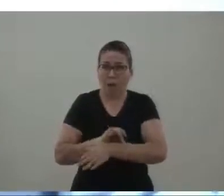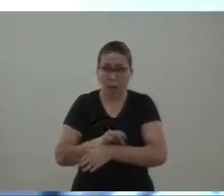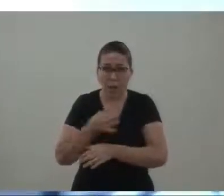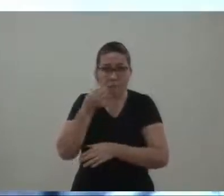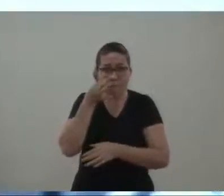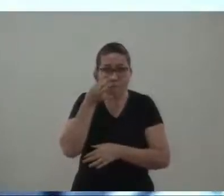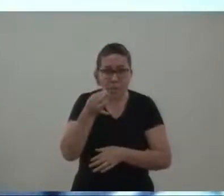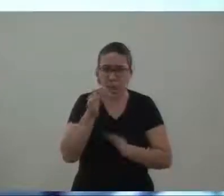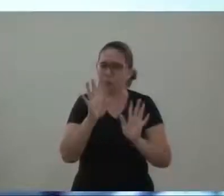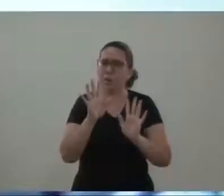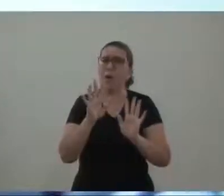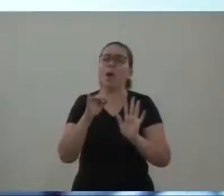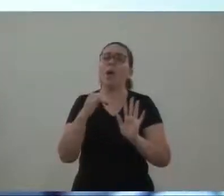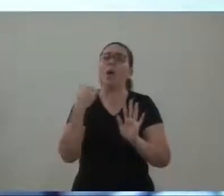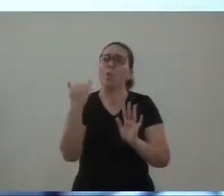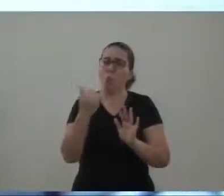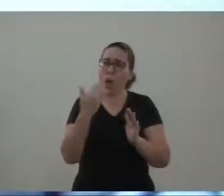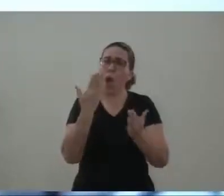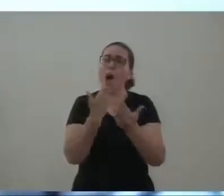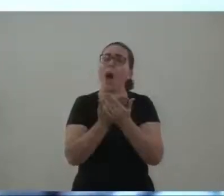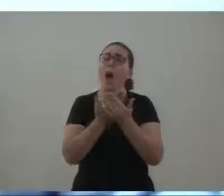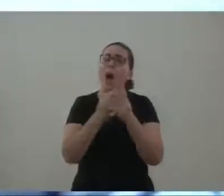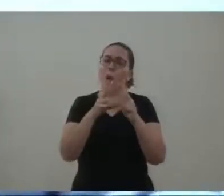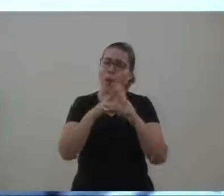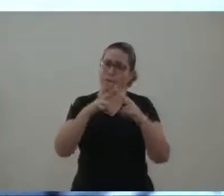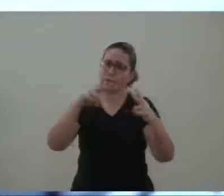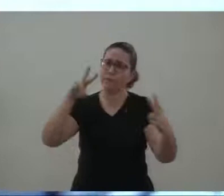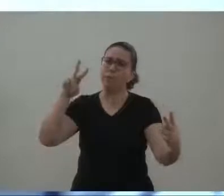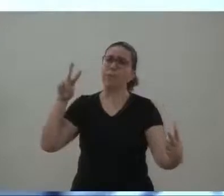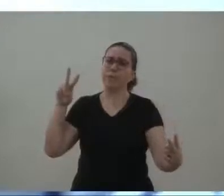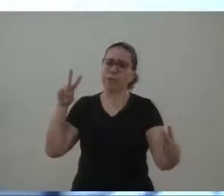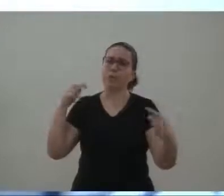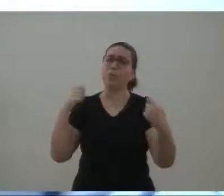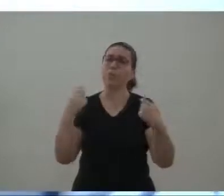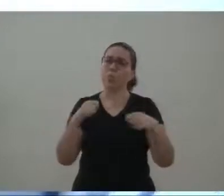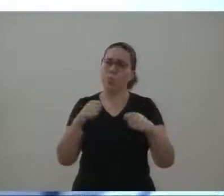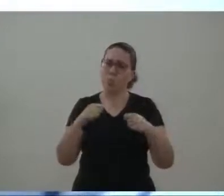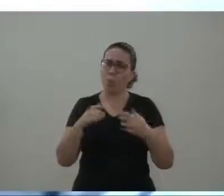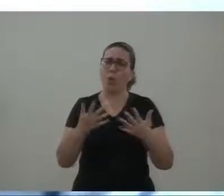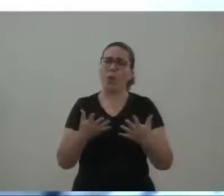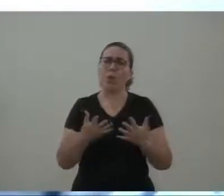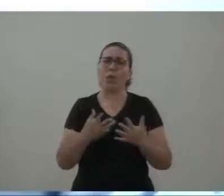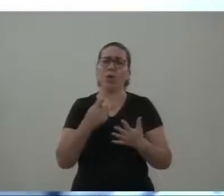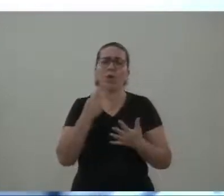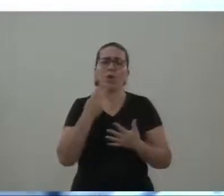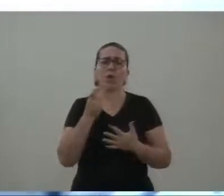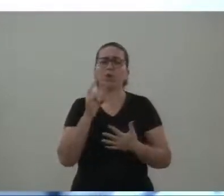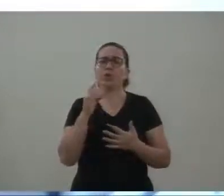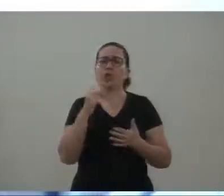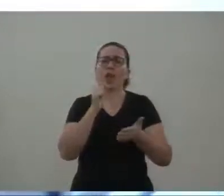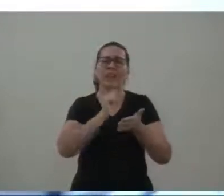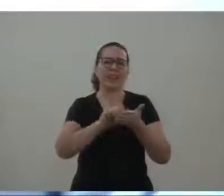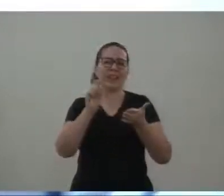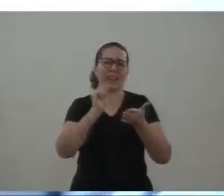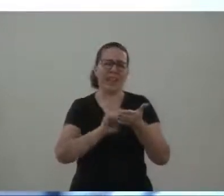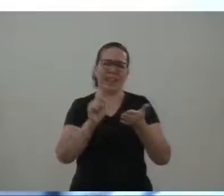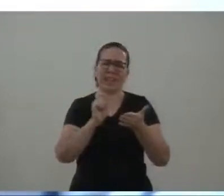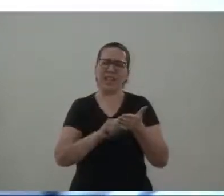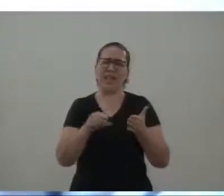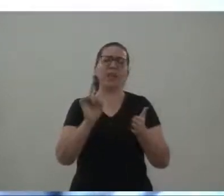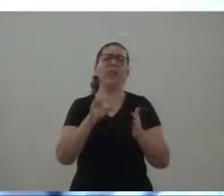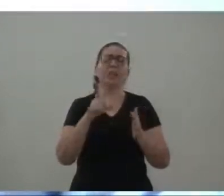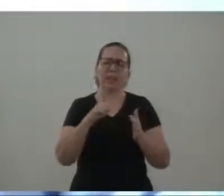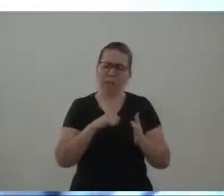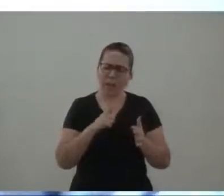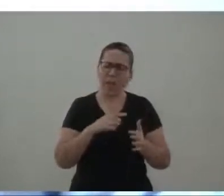deva ter aulas, e boas aulas, de forma virtual. E aí eu estou falando não só de enviar tarefas, isso está sendo